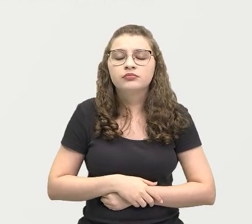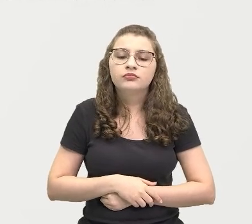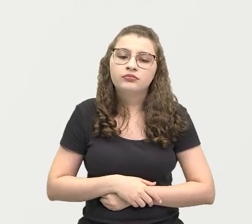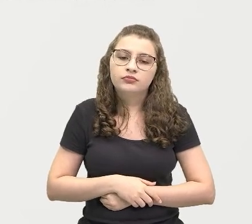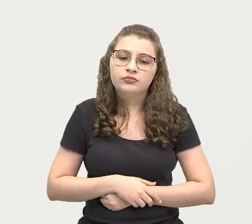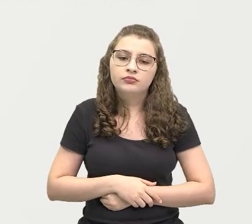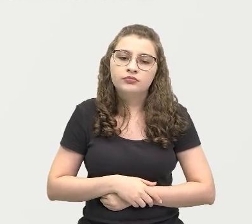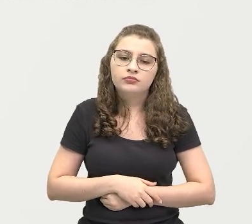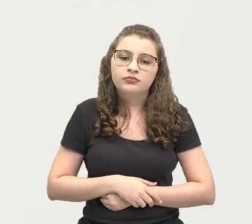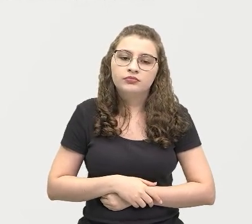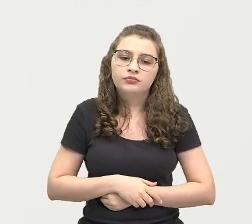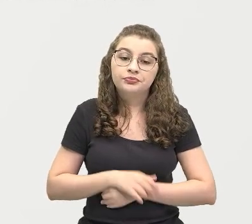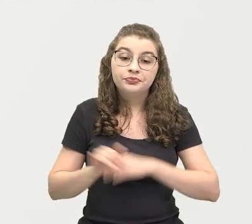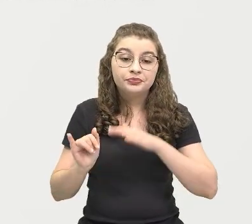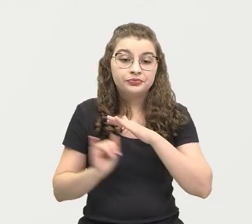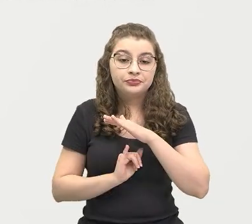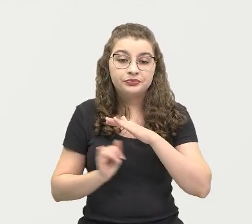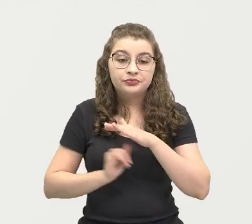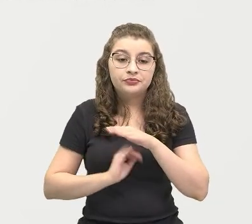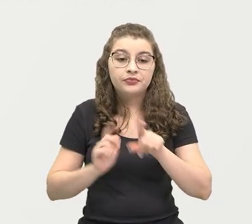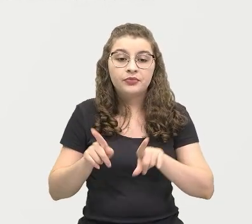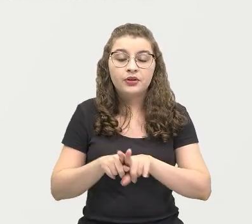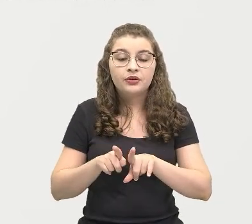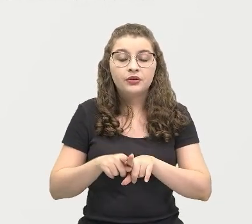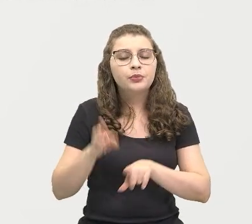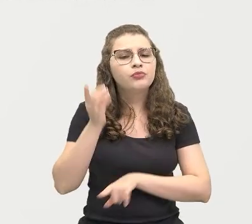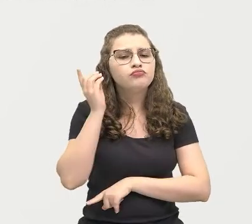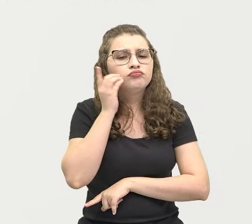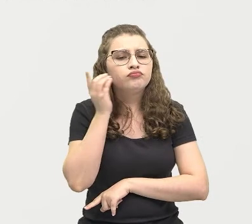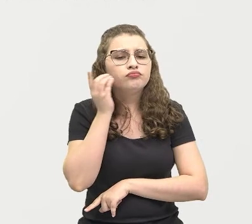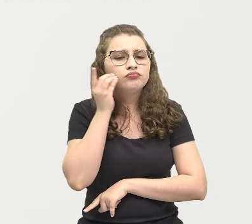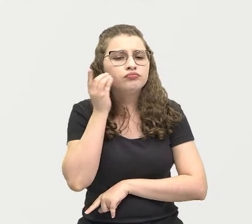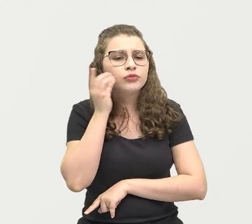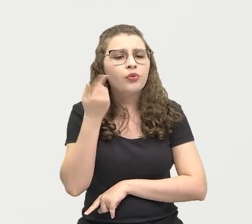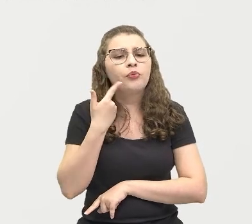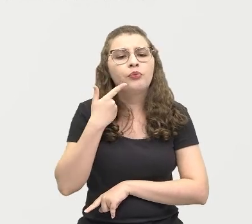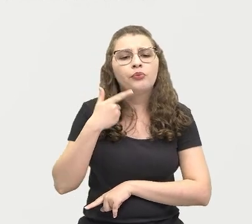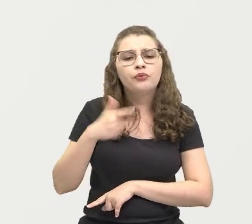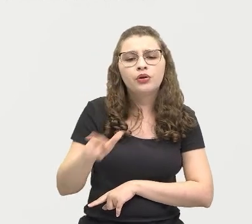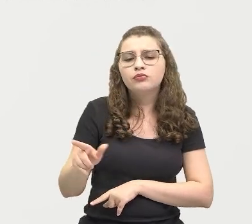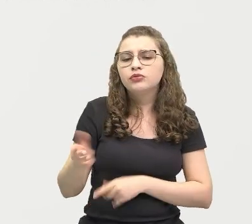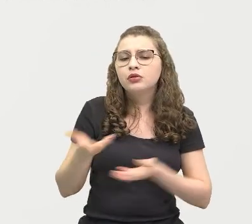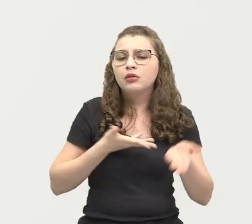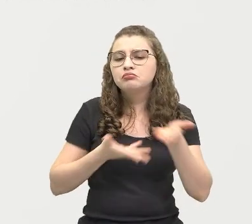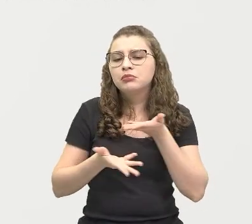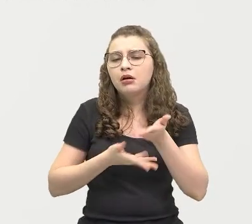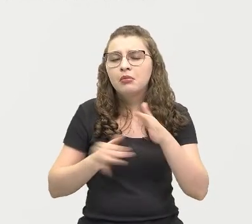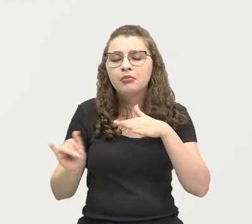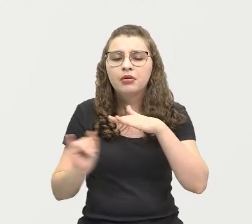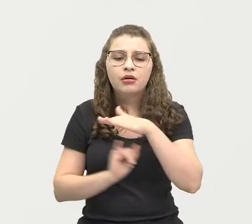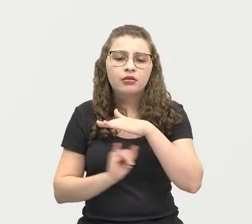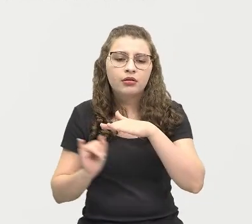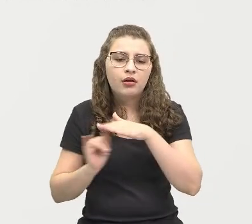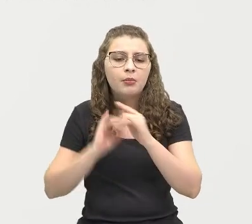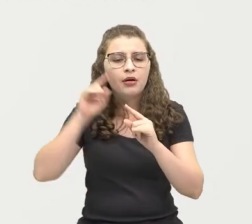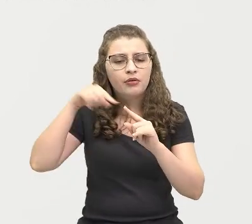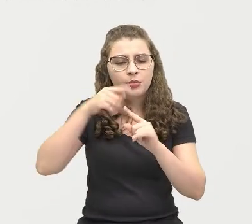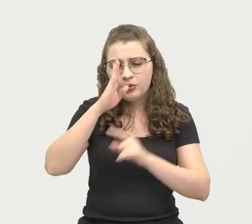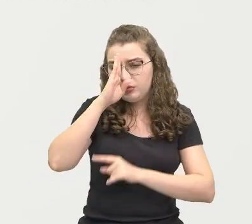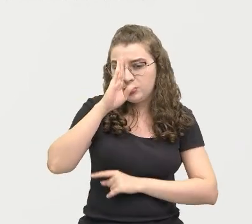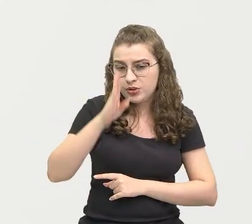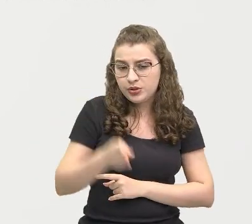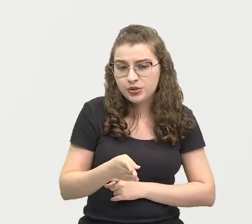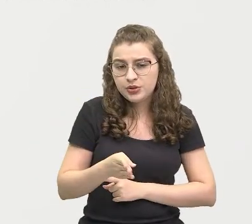linguagem informal. Dela vieram cenas cotidianas, ou seja, cenas do dia a dia, coisas que acontecem no